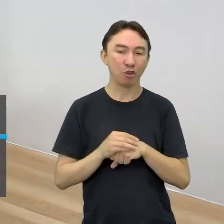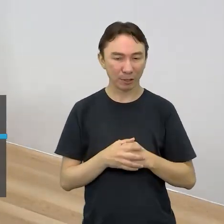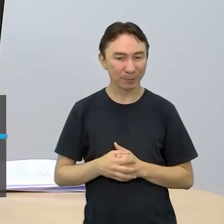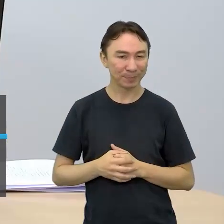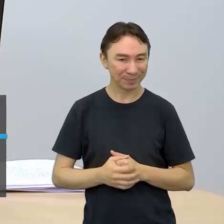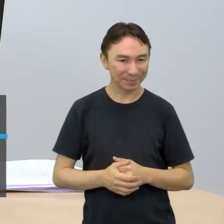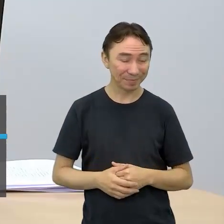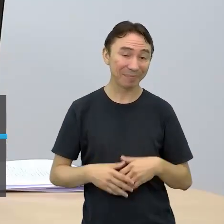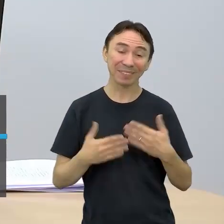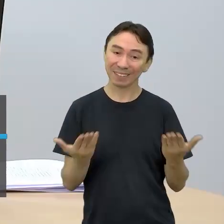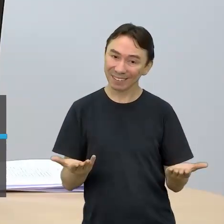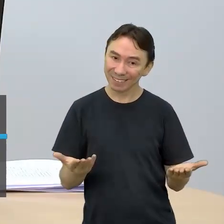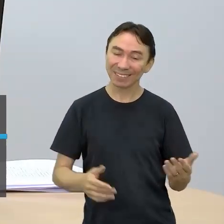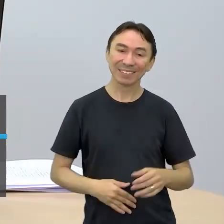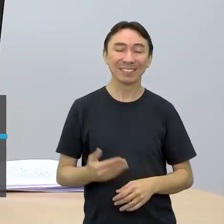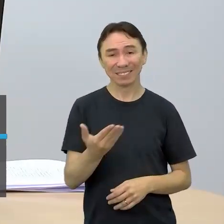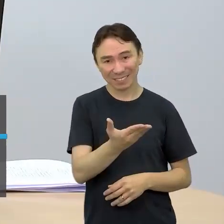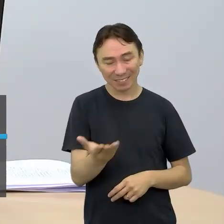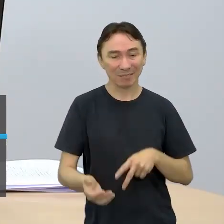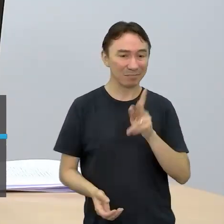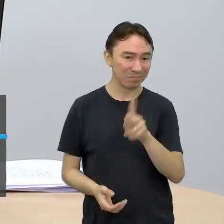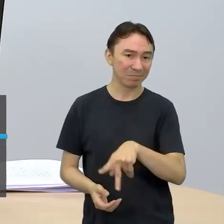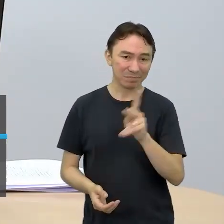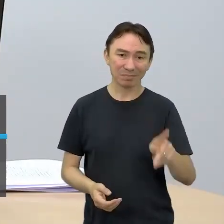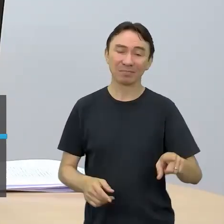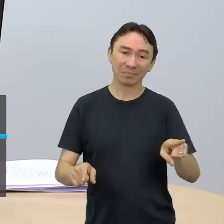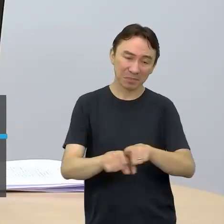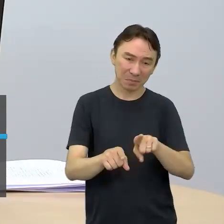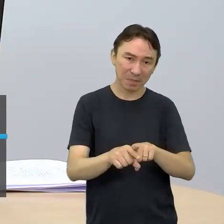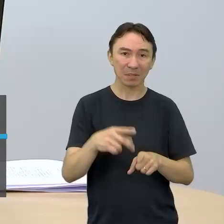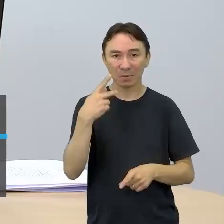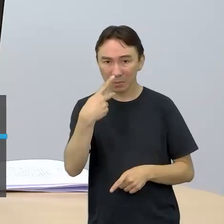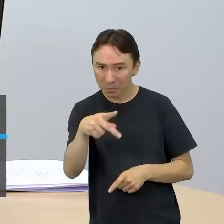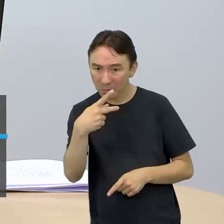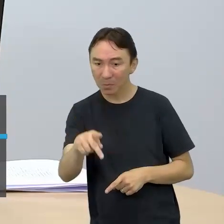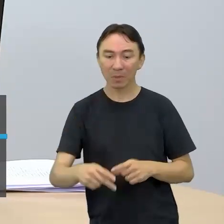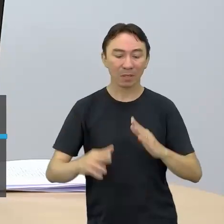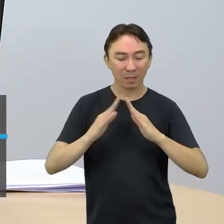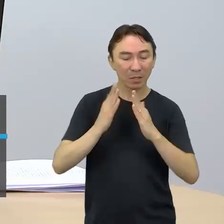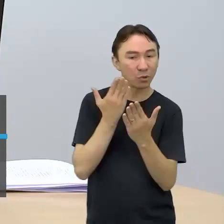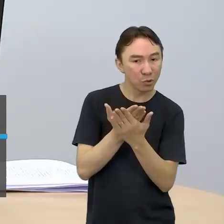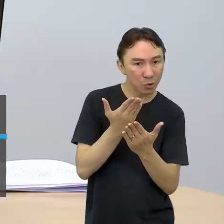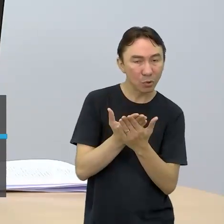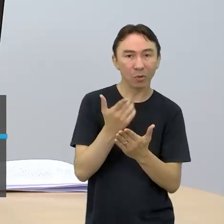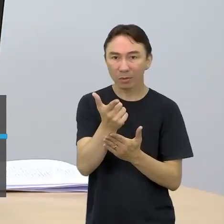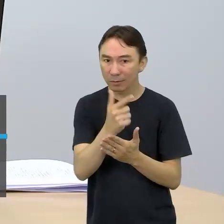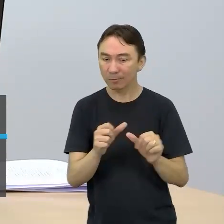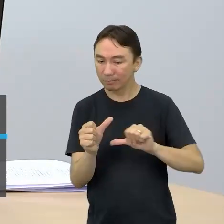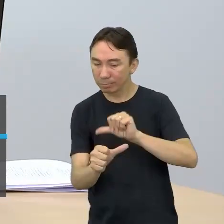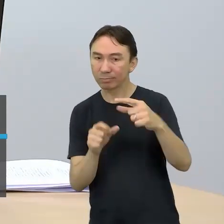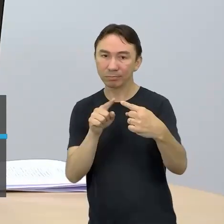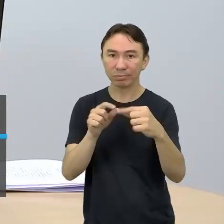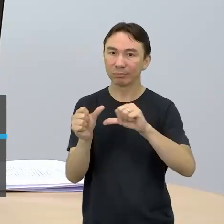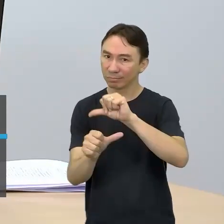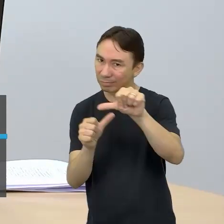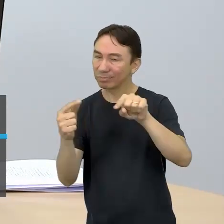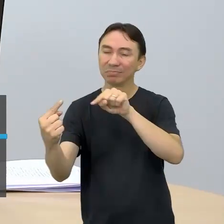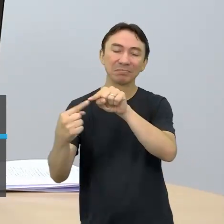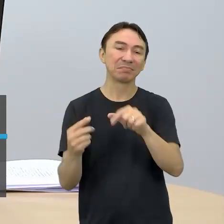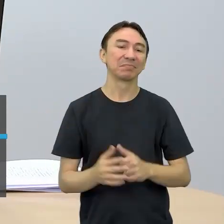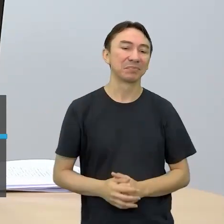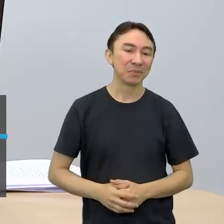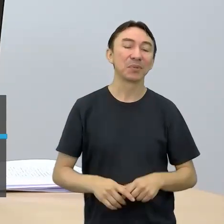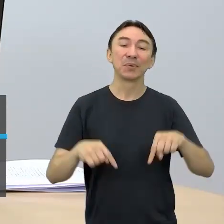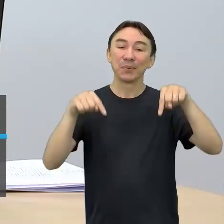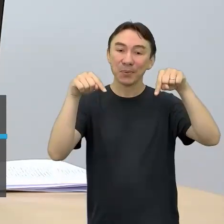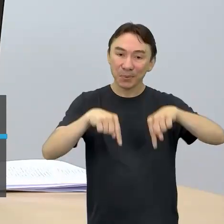E o demais, claro, os professores vão ajustando com o seu contexto, né, de sala de aula. Muito bem, então vamos fechar o dia de